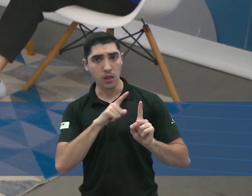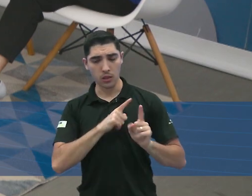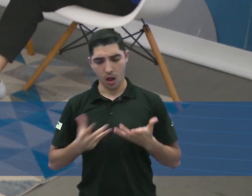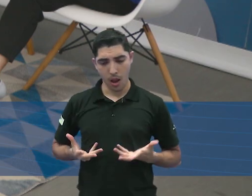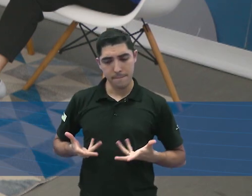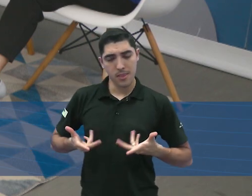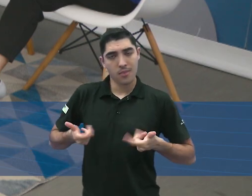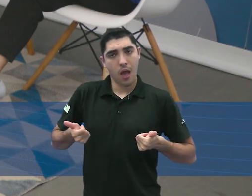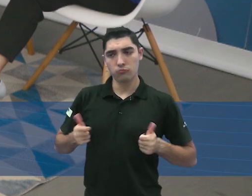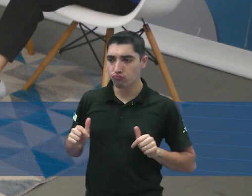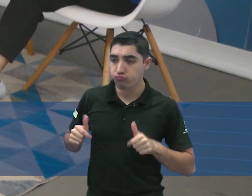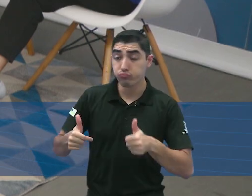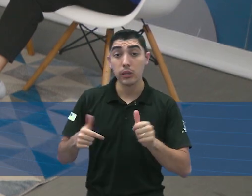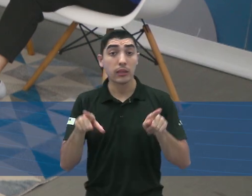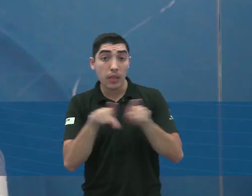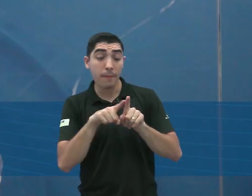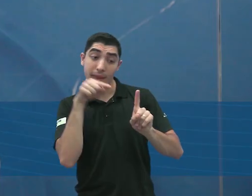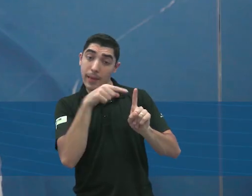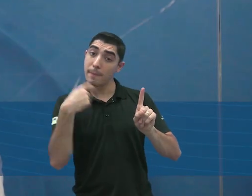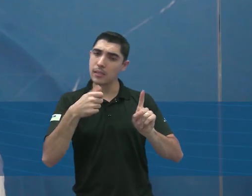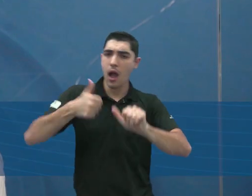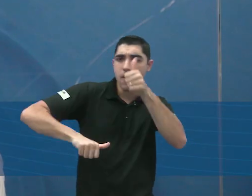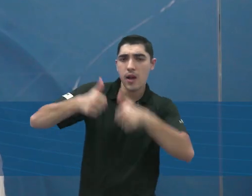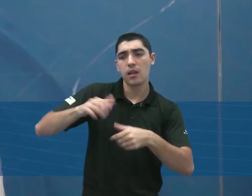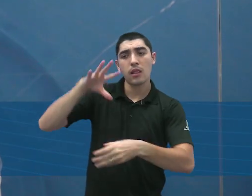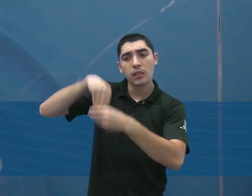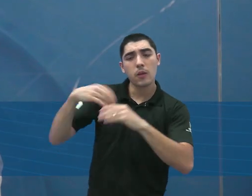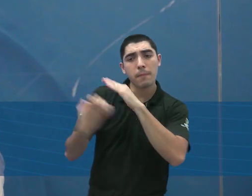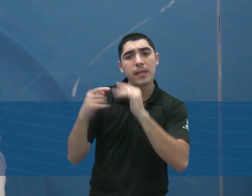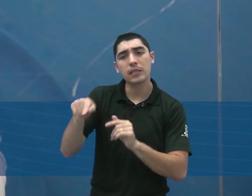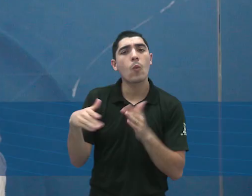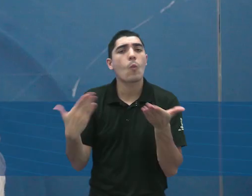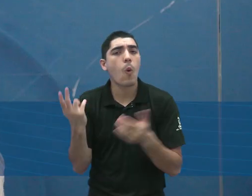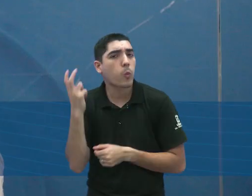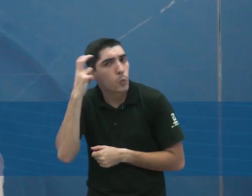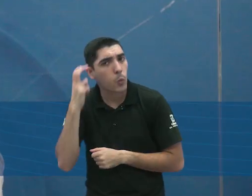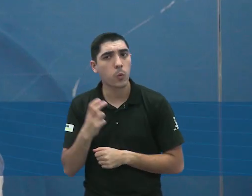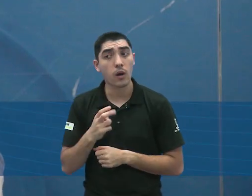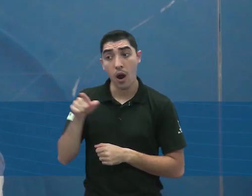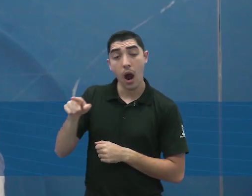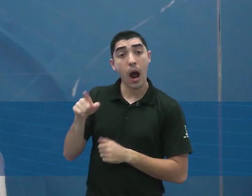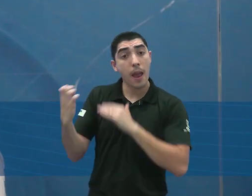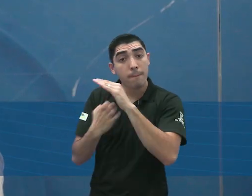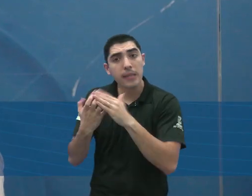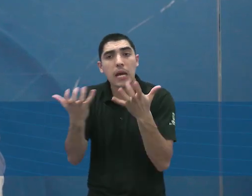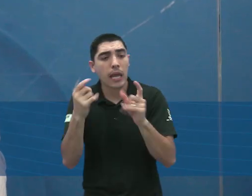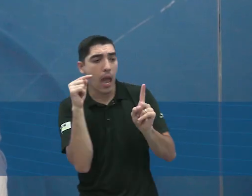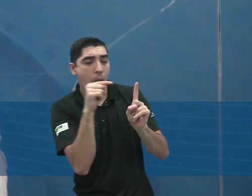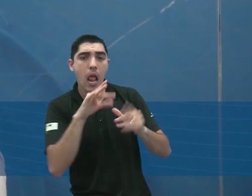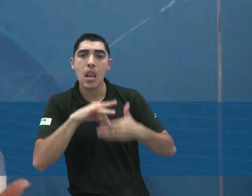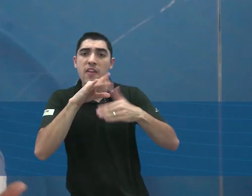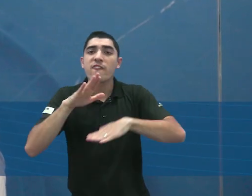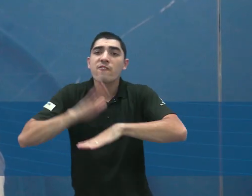ele precisa olhar até para um diagnóstico dentro da empresa. Qual é a cultura dessa empresa? O que essa empresa espera de mim como líder? E a partir daí ele